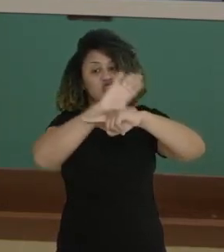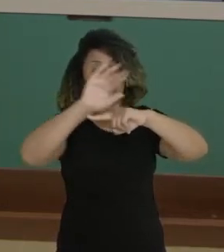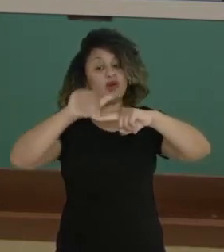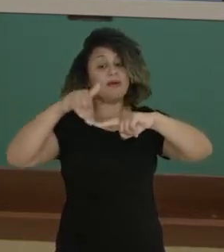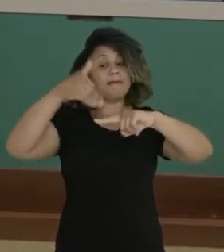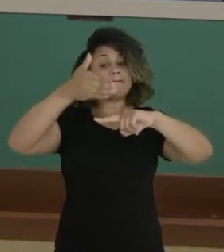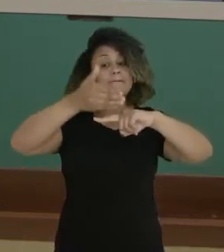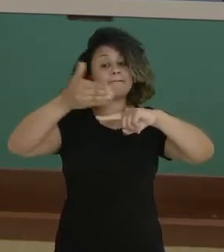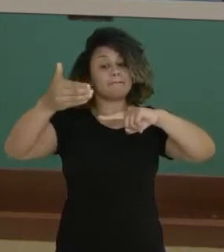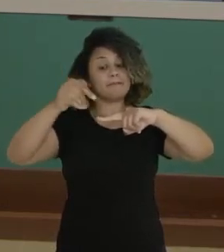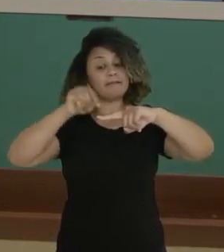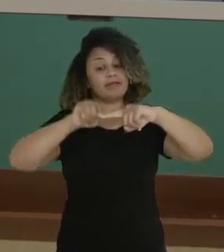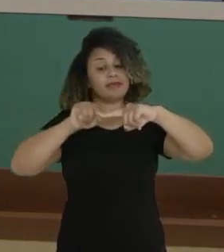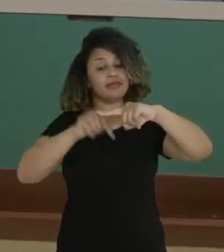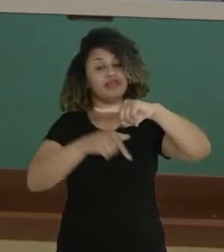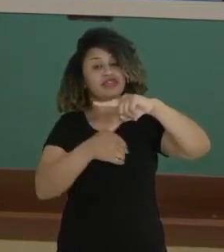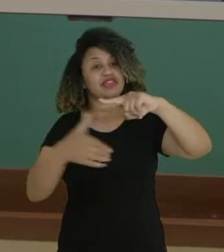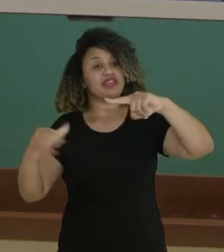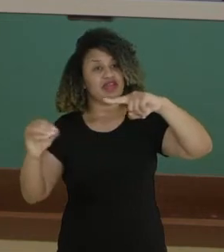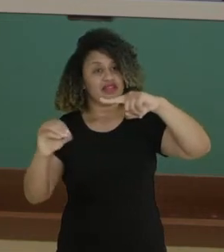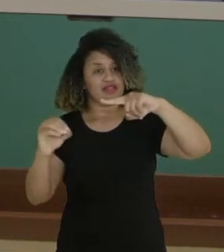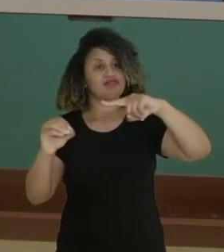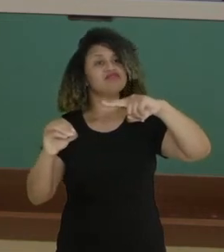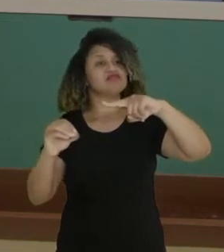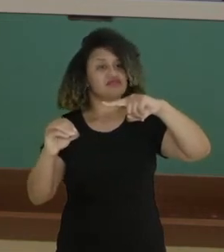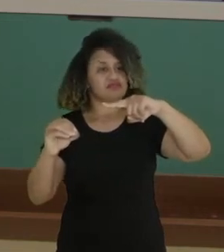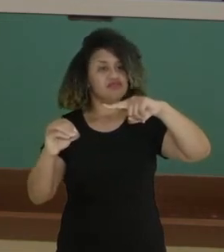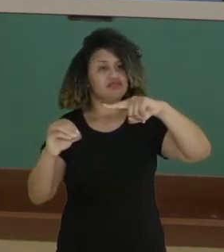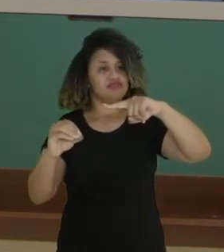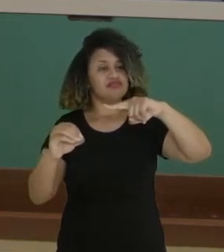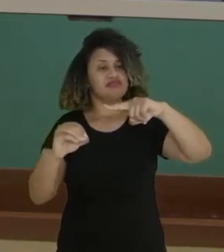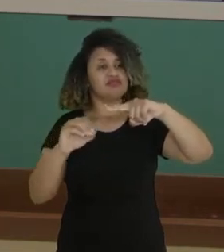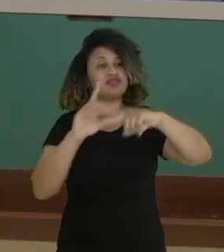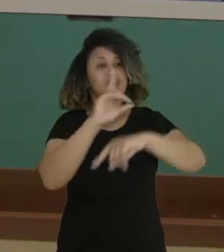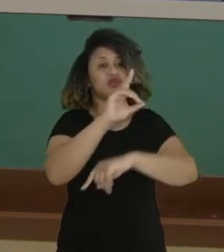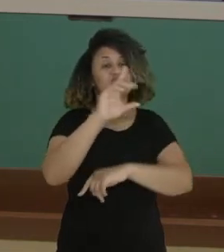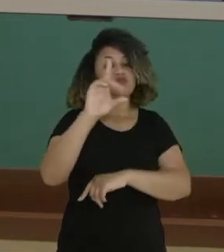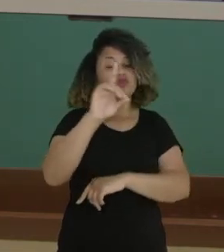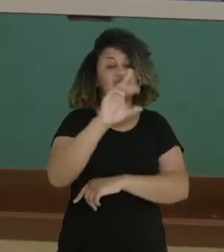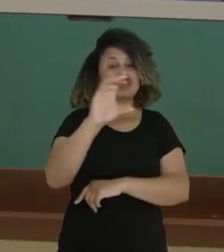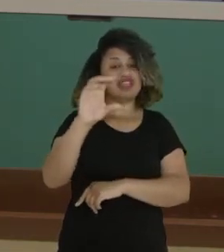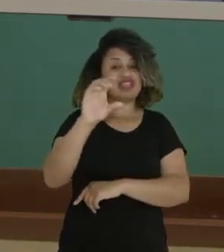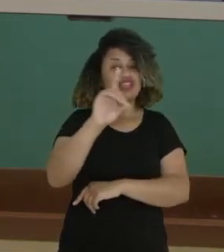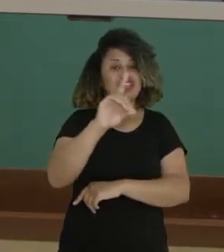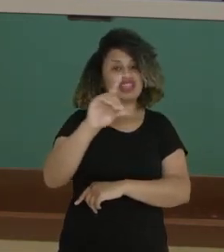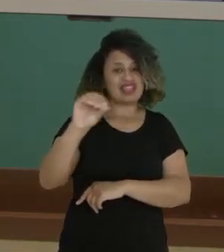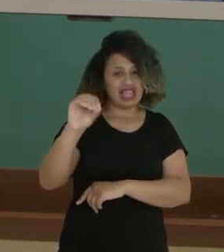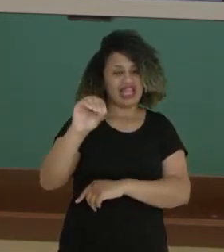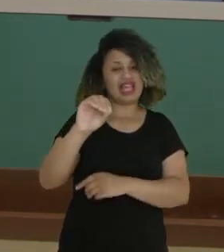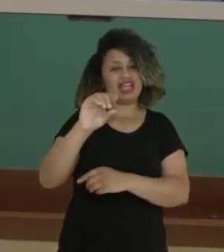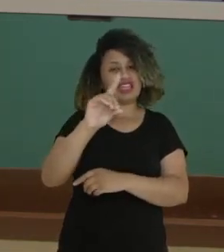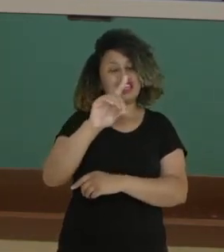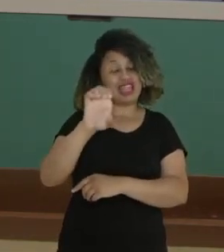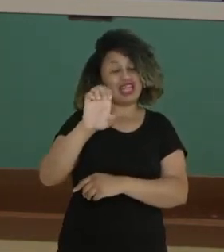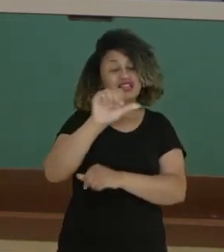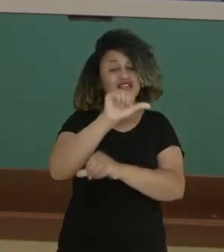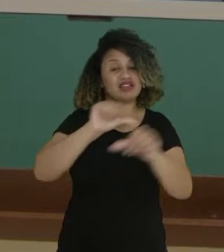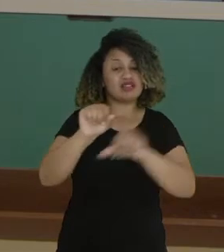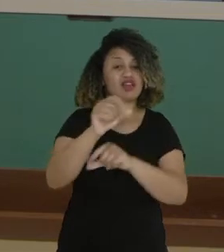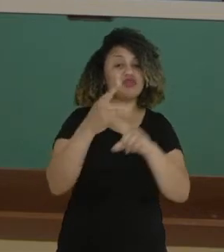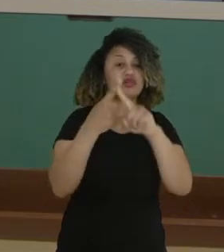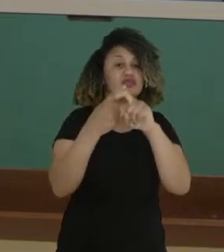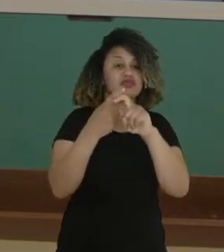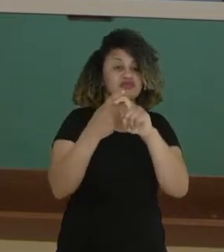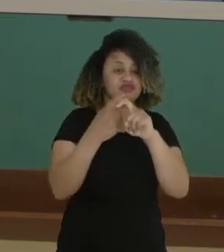100, ok? 20 por 100. Esse D se transforma em uma multiplicação. Então, vai ficar 20 sobre